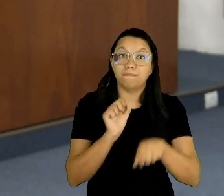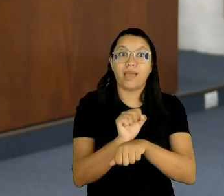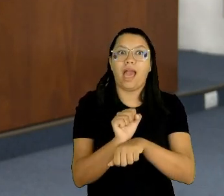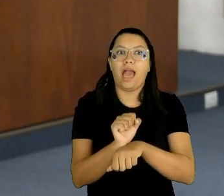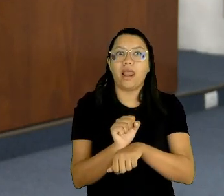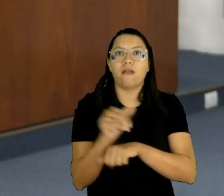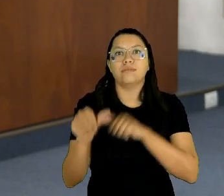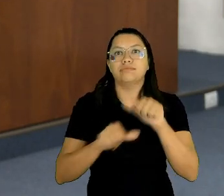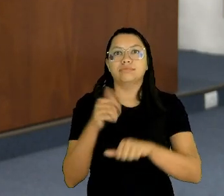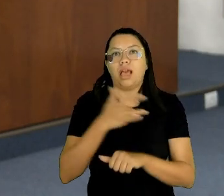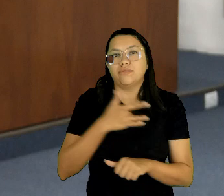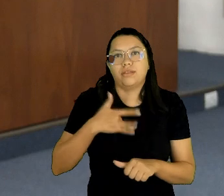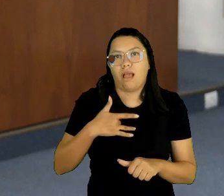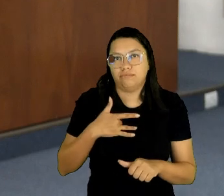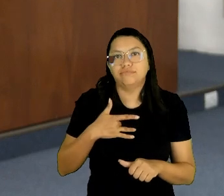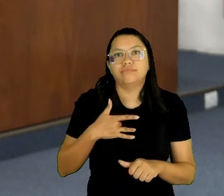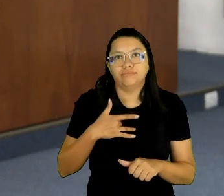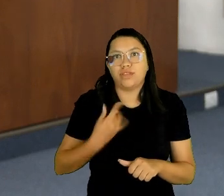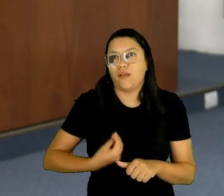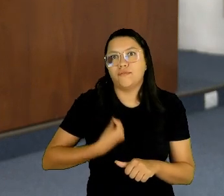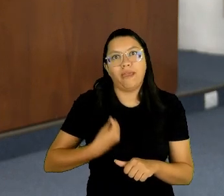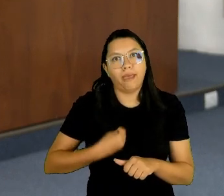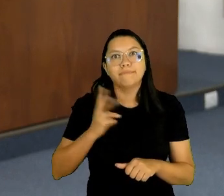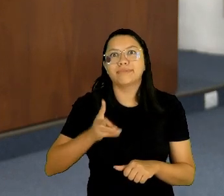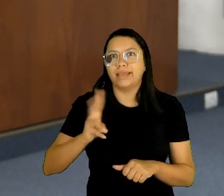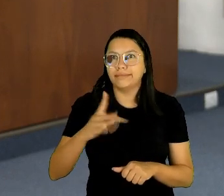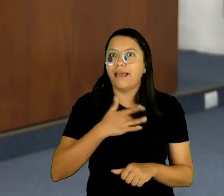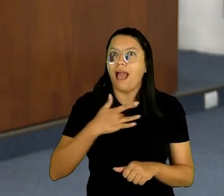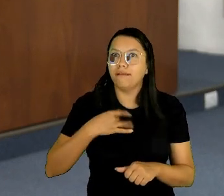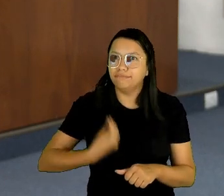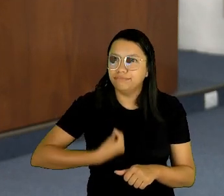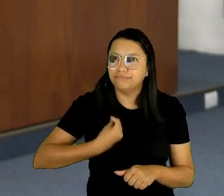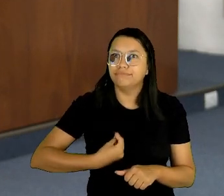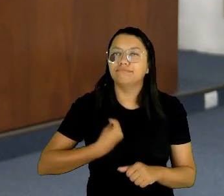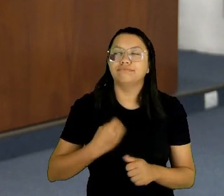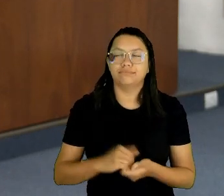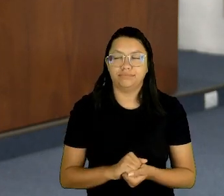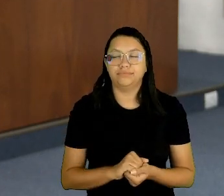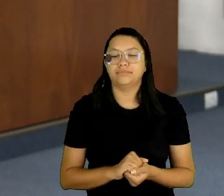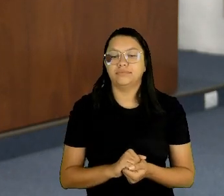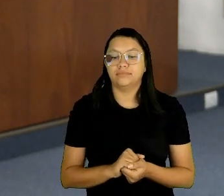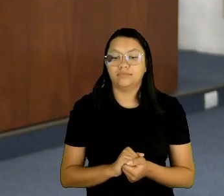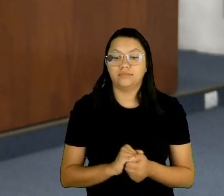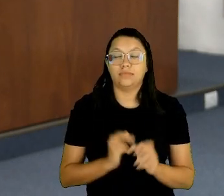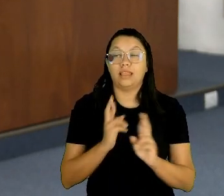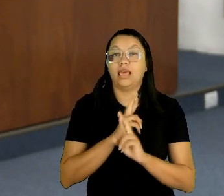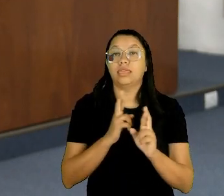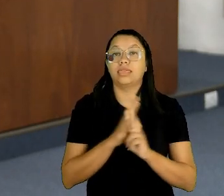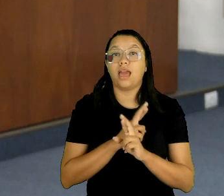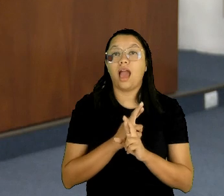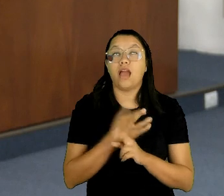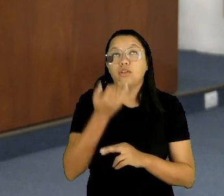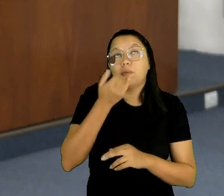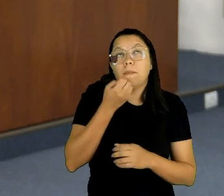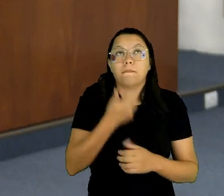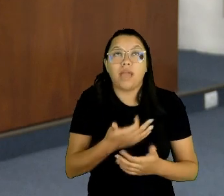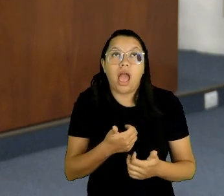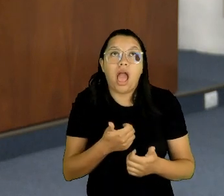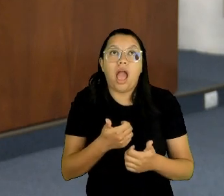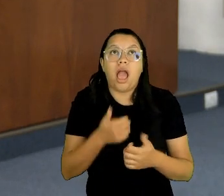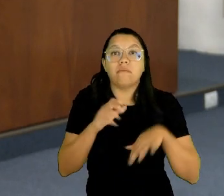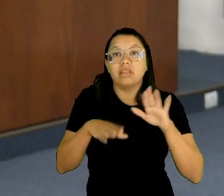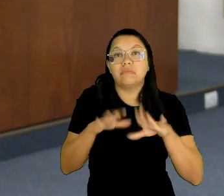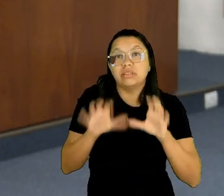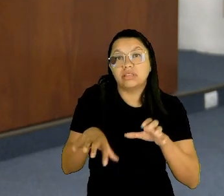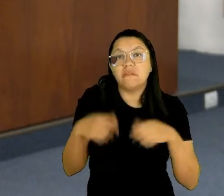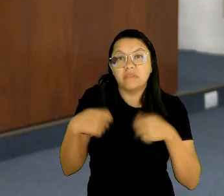fazer o estilo de vida. Mudança de estilo de vida vai ter que ser associado, mas aqui até para não ficar aquela frustração de perder peso, tô comendo bem,